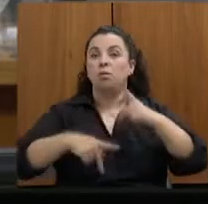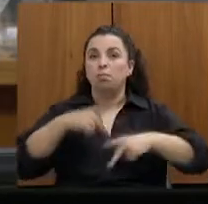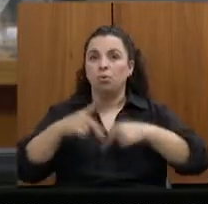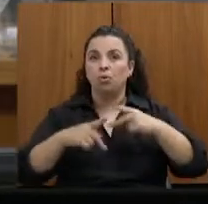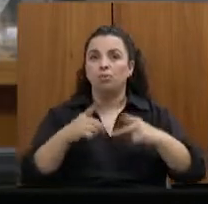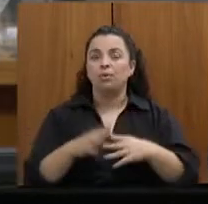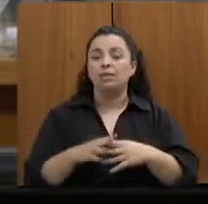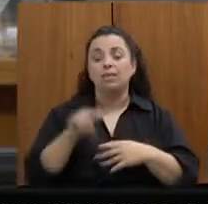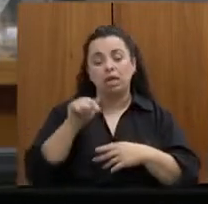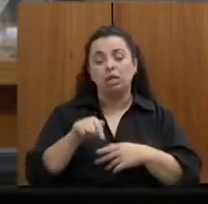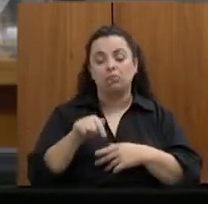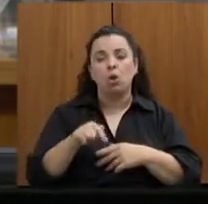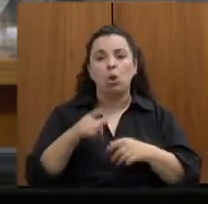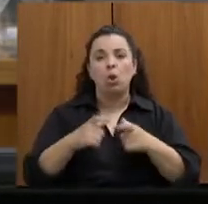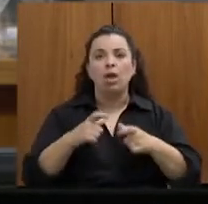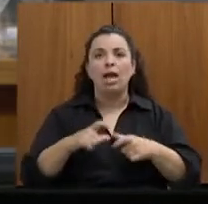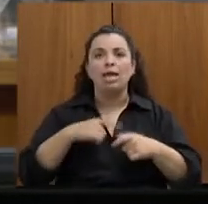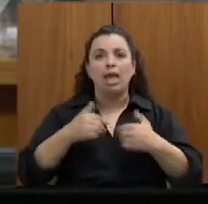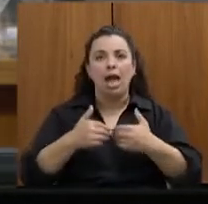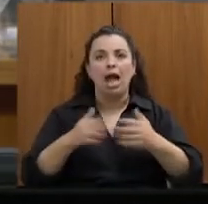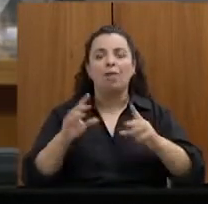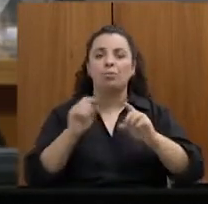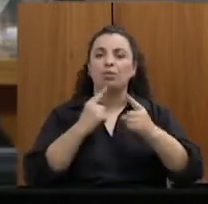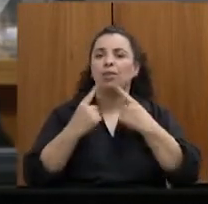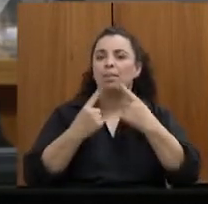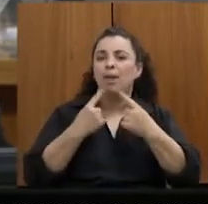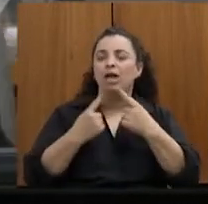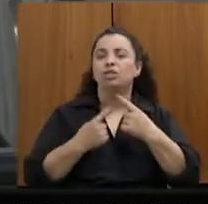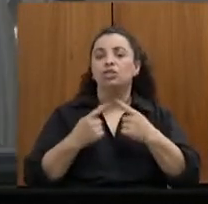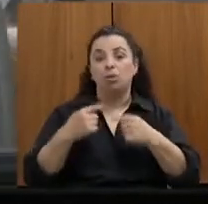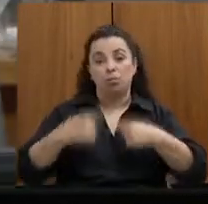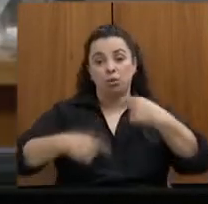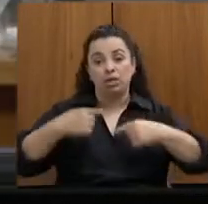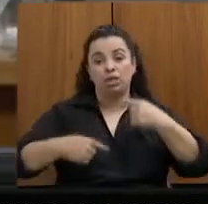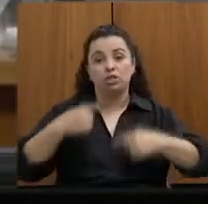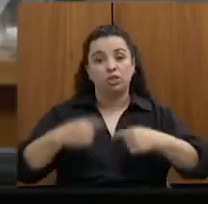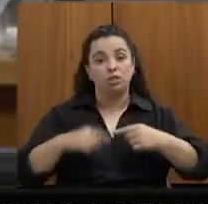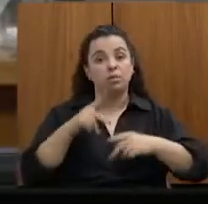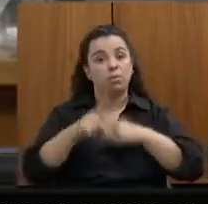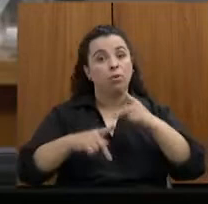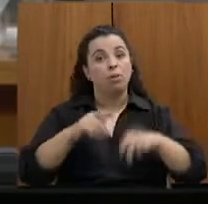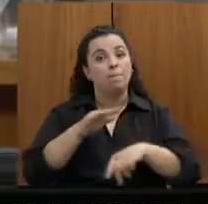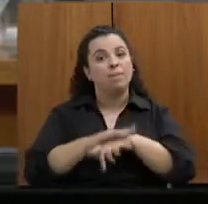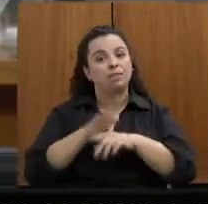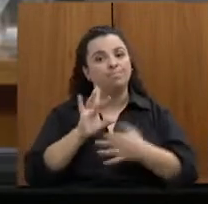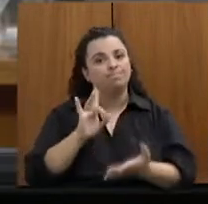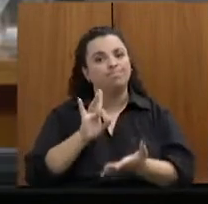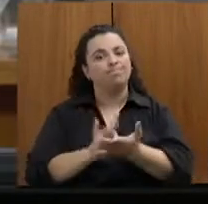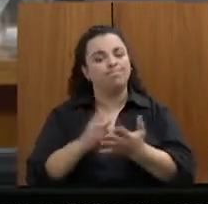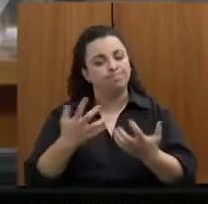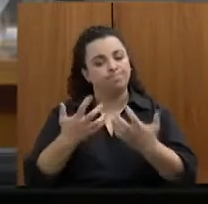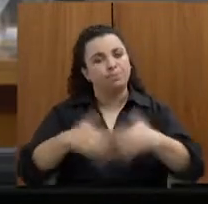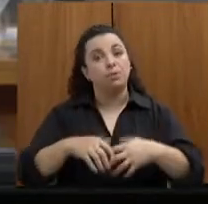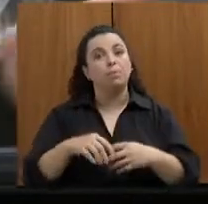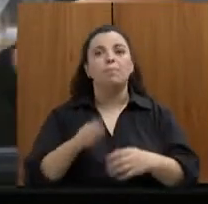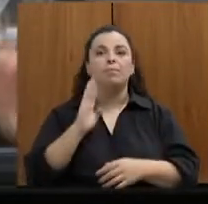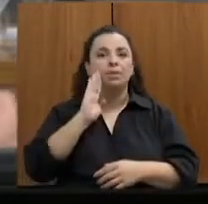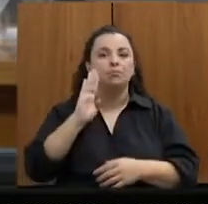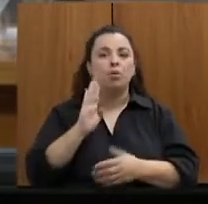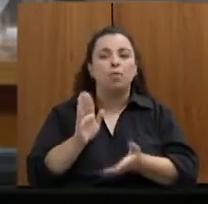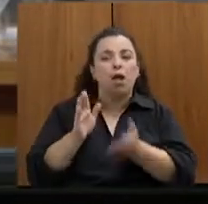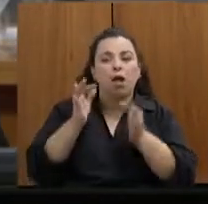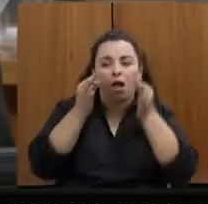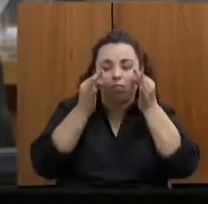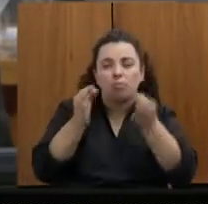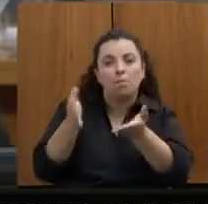é onde se constrói políticas públicas mais eficientes, principalmente escutando os mineiros e as mineiras. Sobre uma pergunta